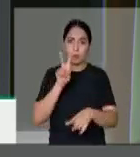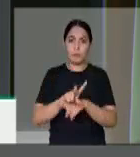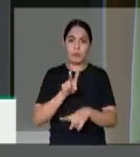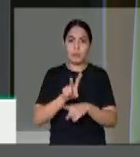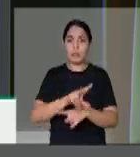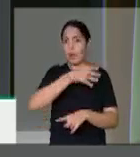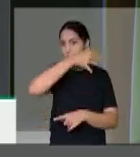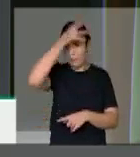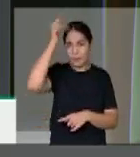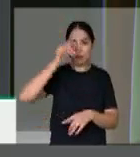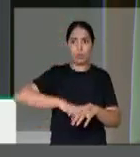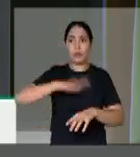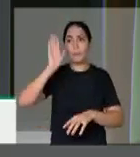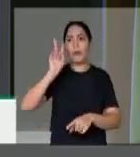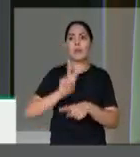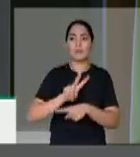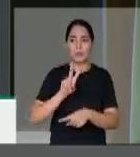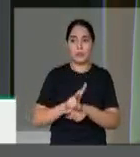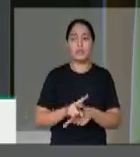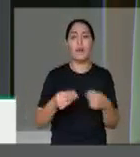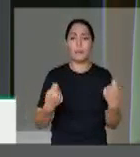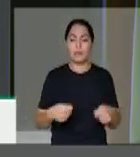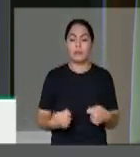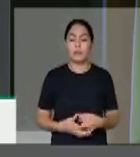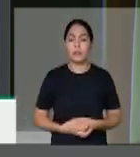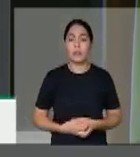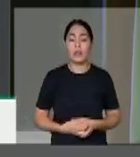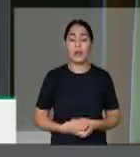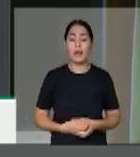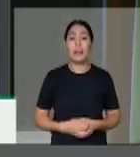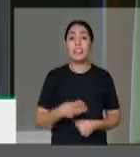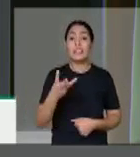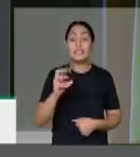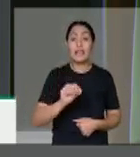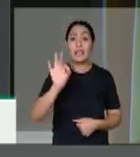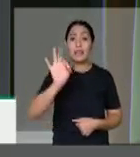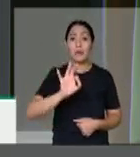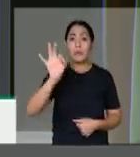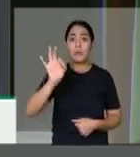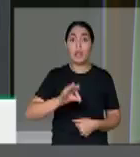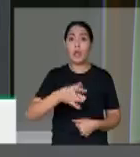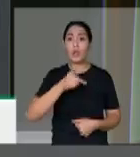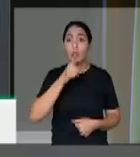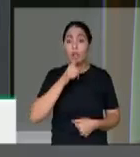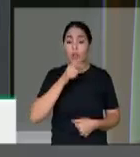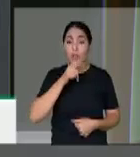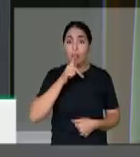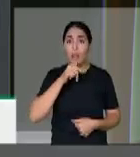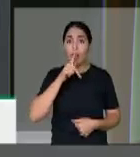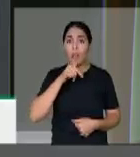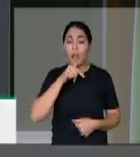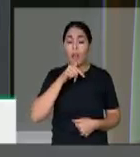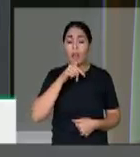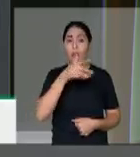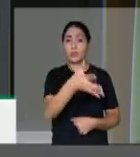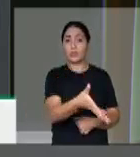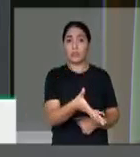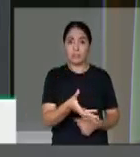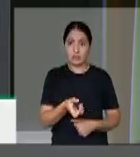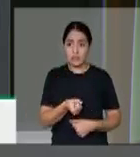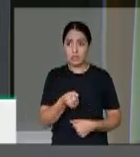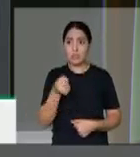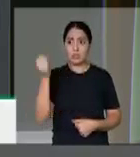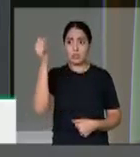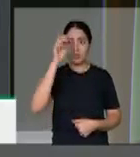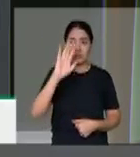na Amazônia. Mais de 30% da água consumida no Brasil é captada diretamente em fontes